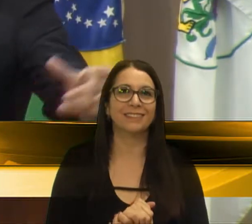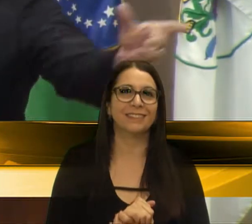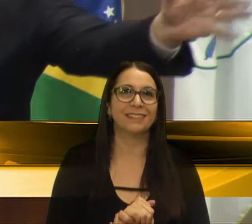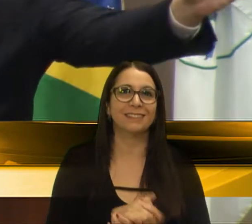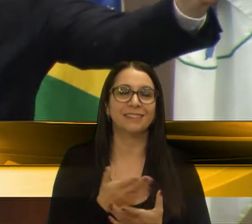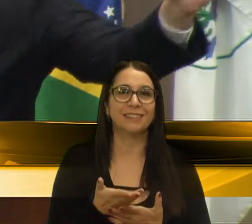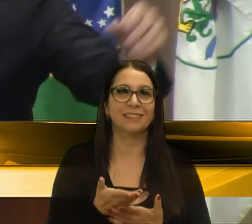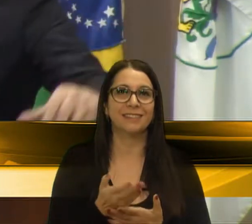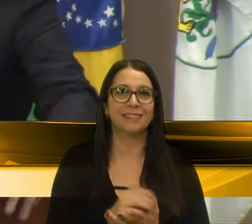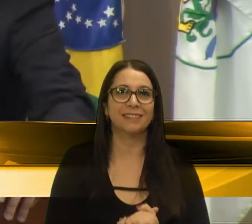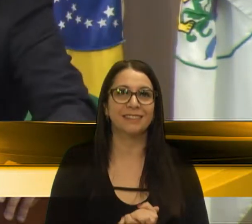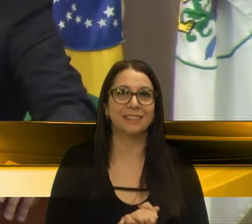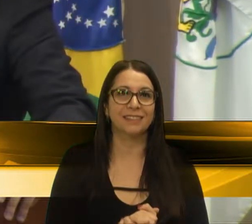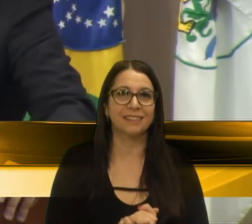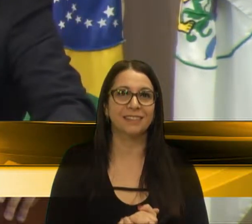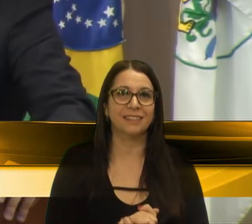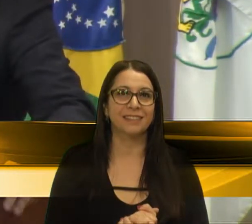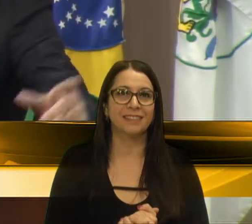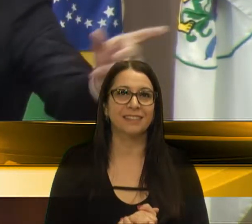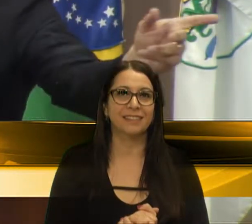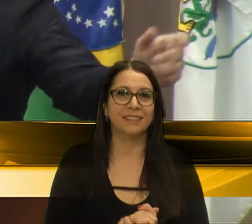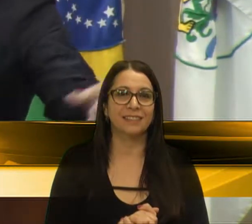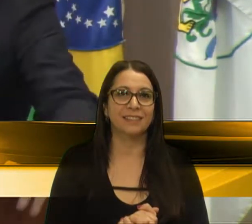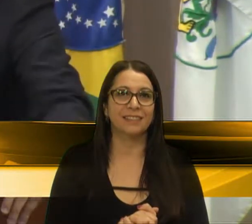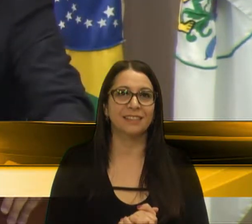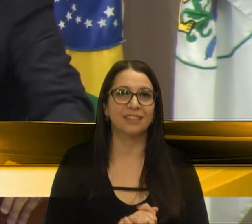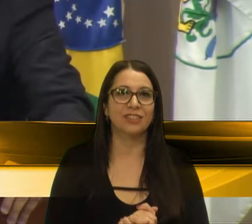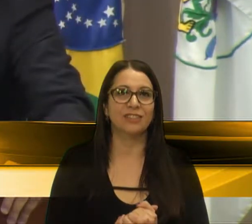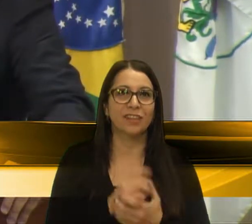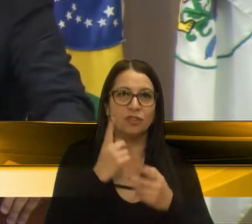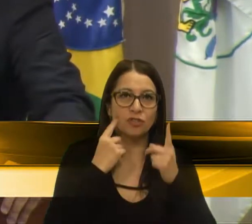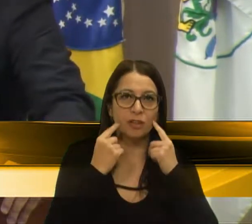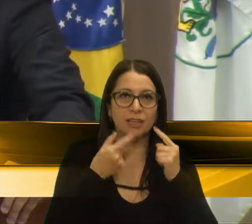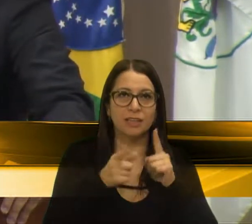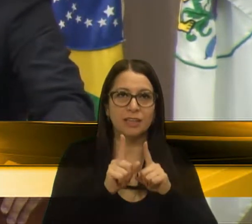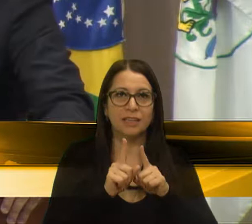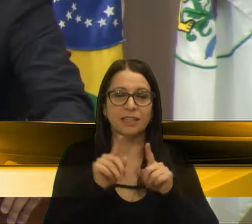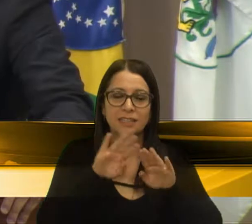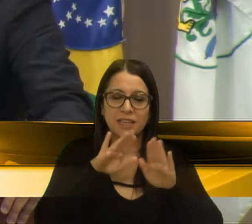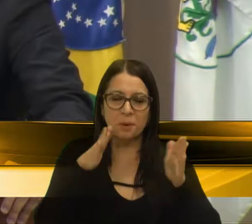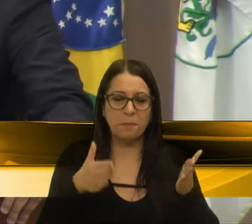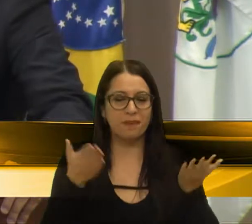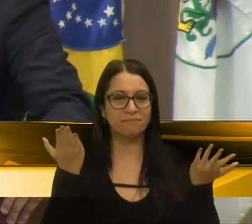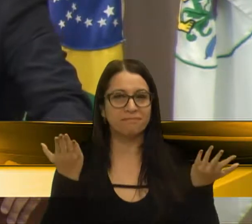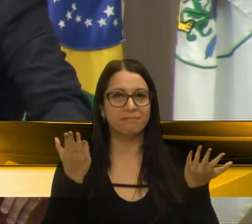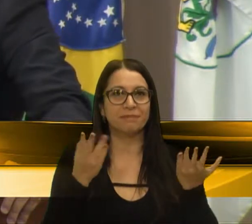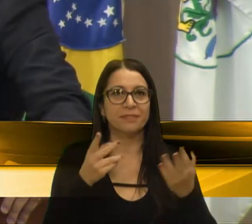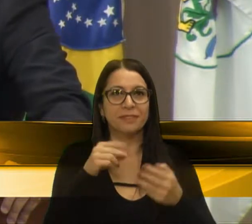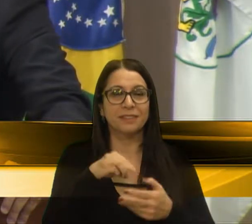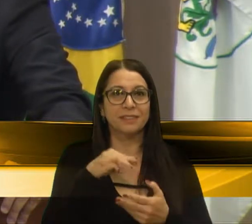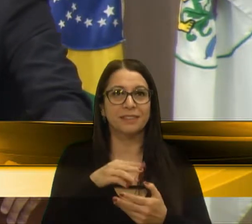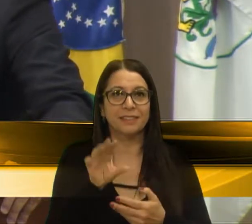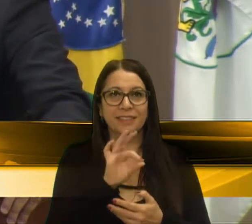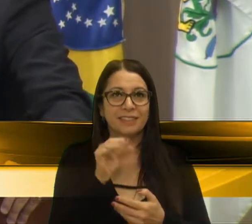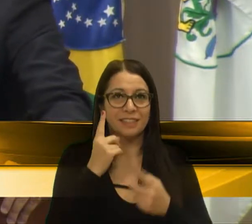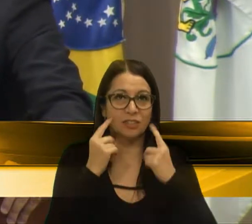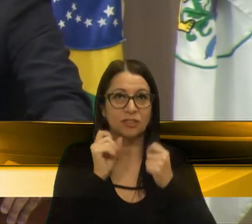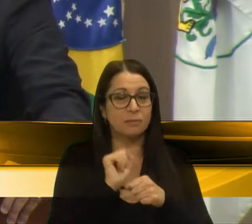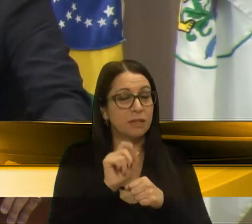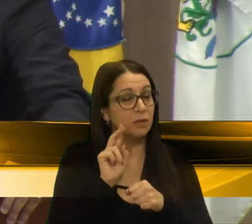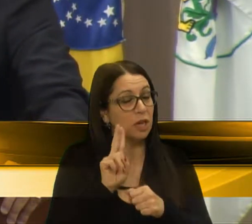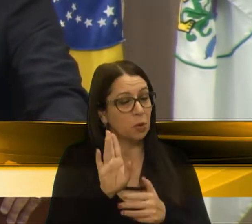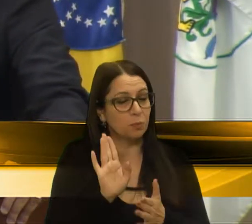Mas aí eu já fiasquei ali na mesa, né? E então vão ser os minutos sem choro, espero